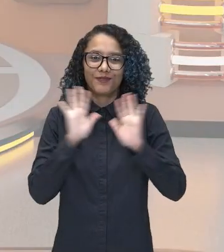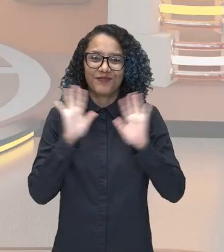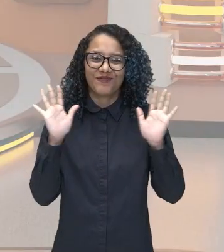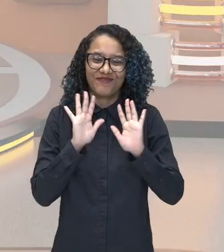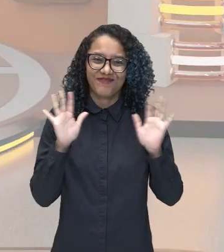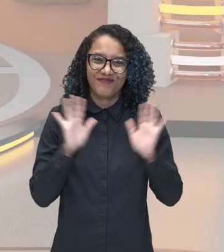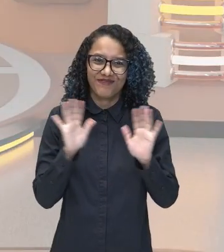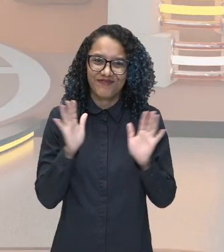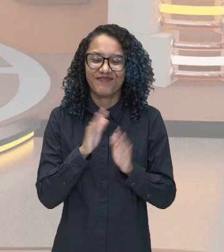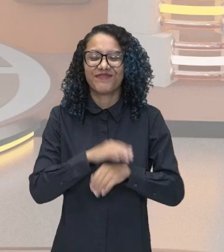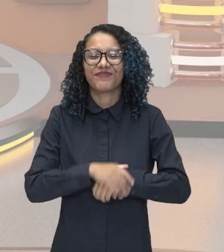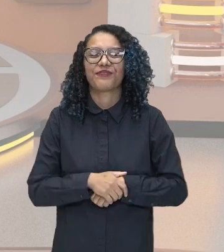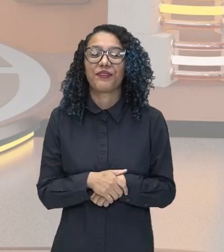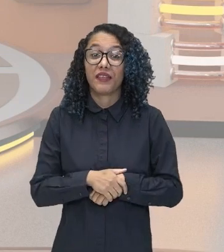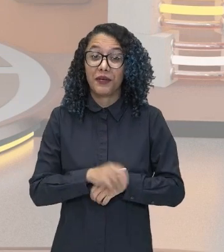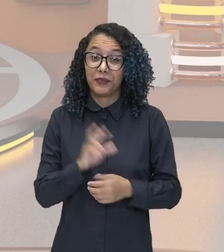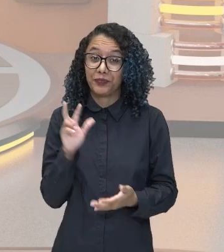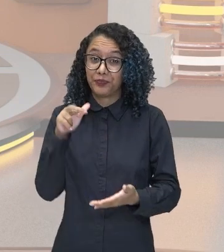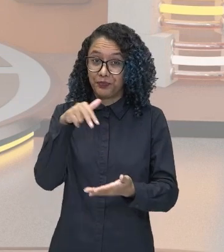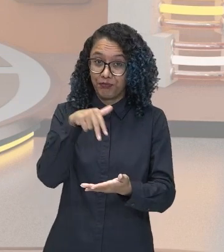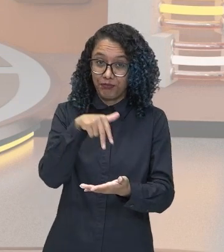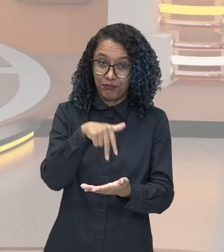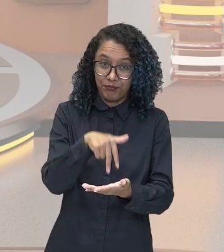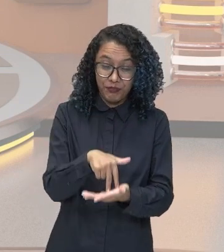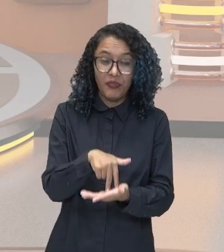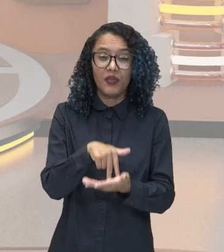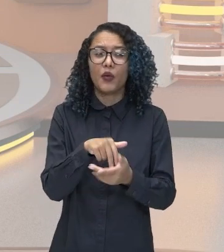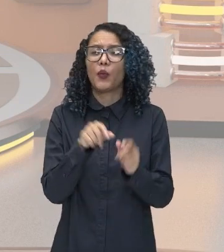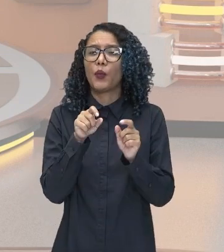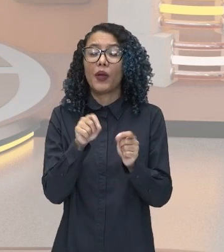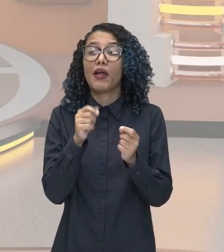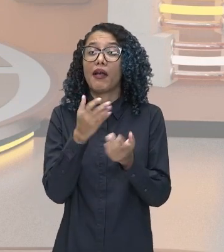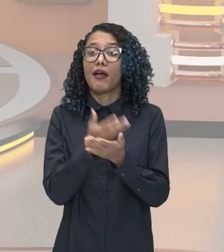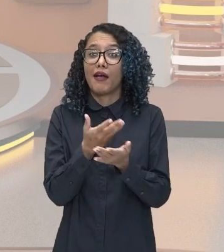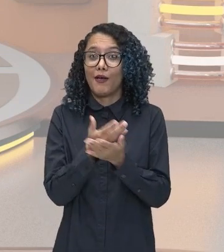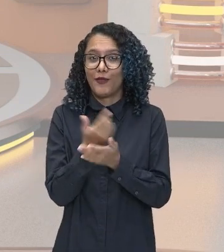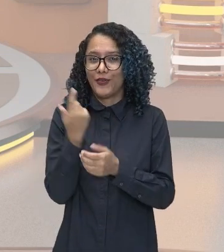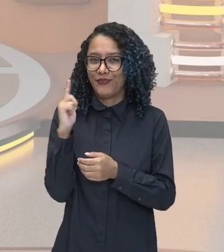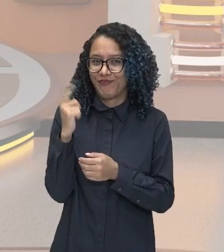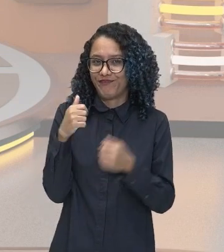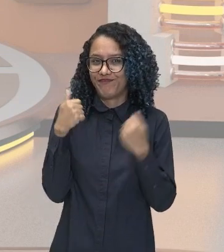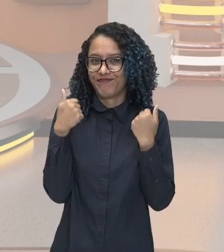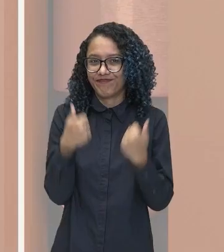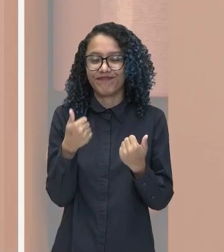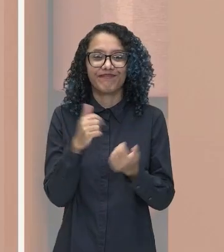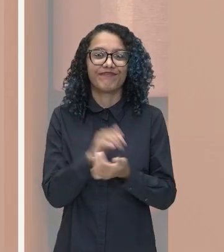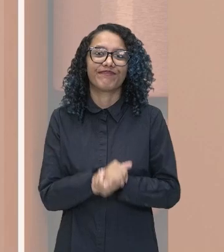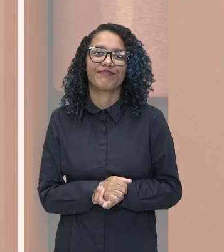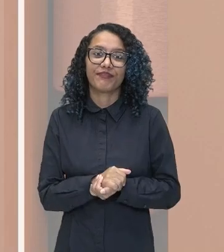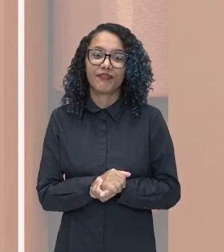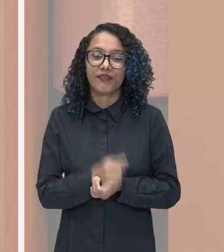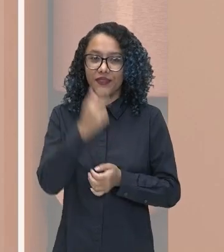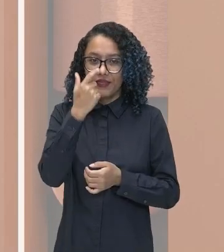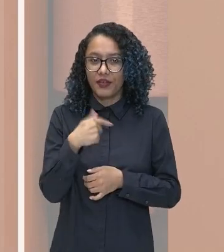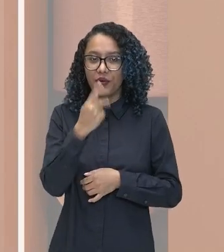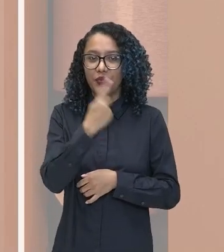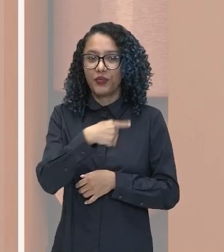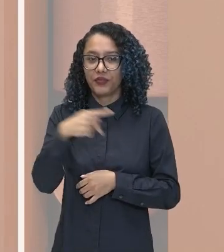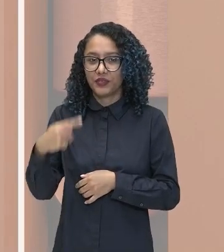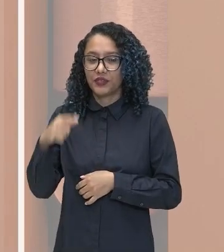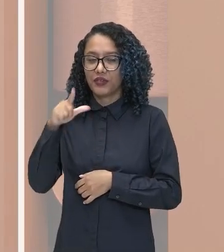Olá a todos vocês, estamos aqui reunidos para a nossa aula de Geografia. Eu sou a